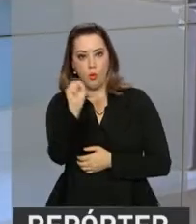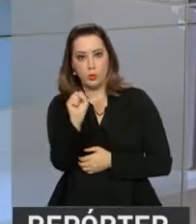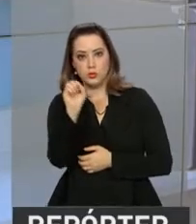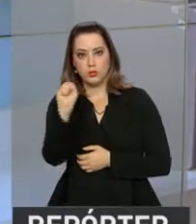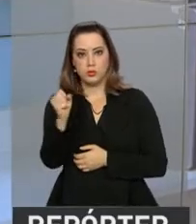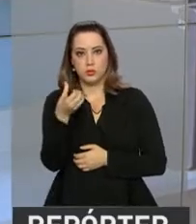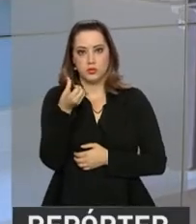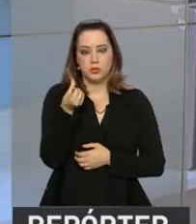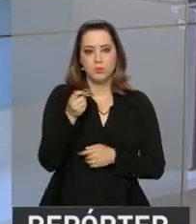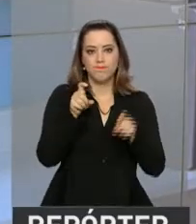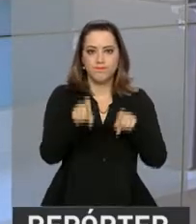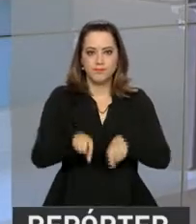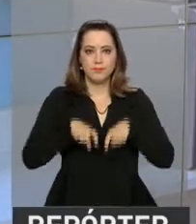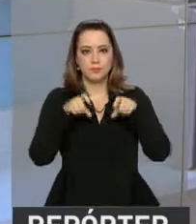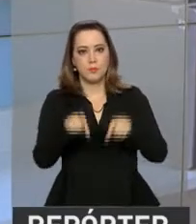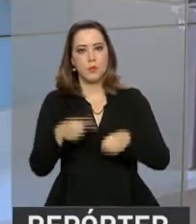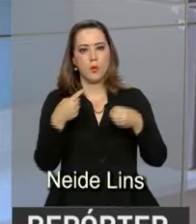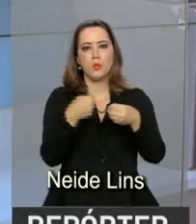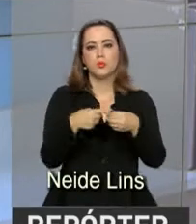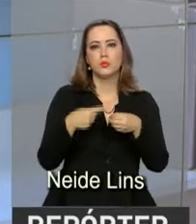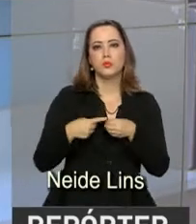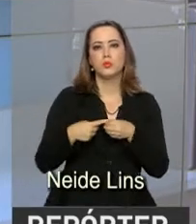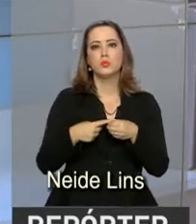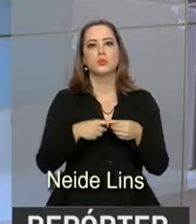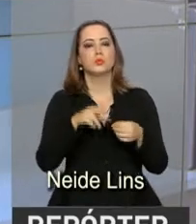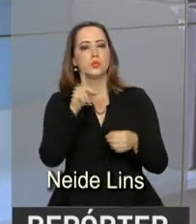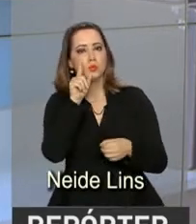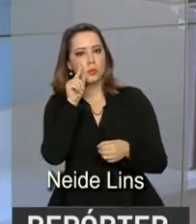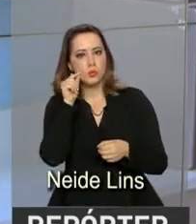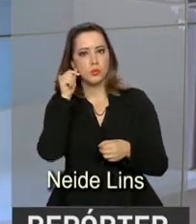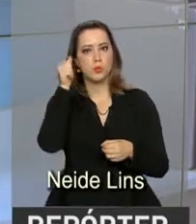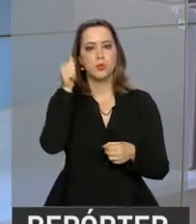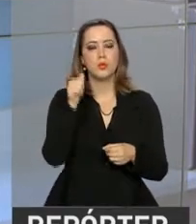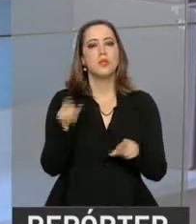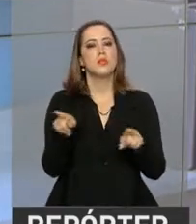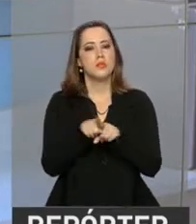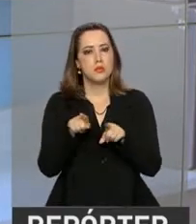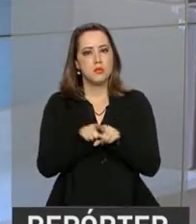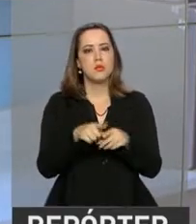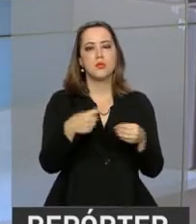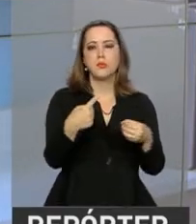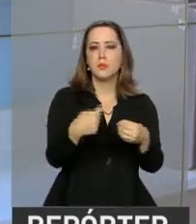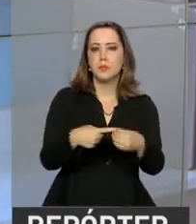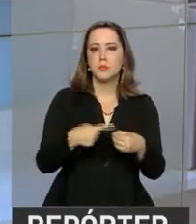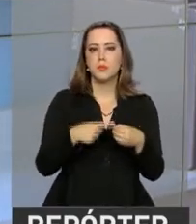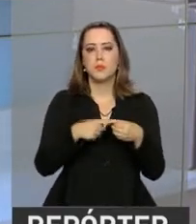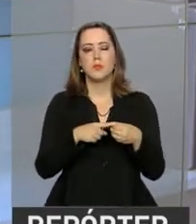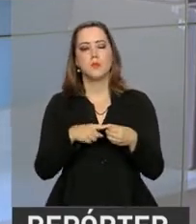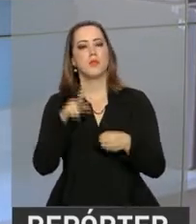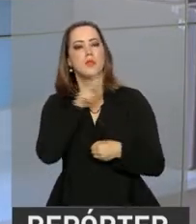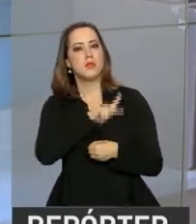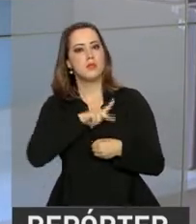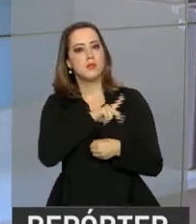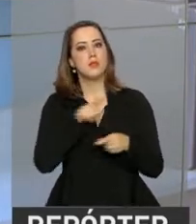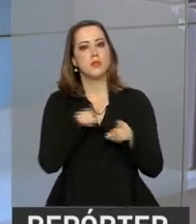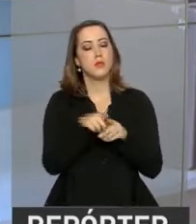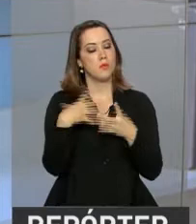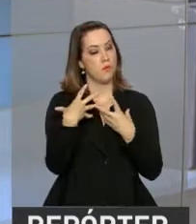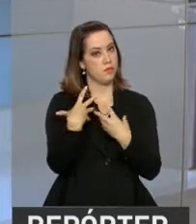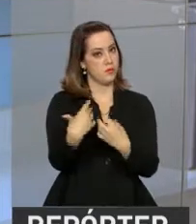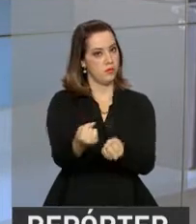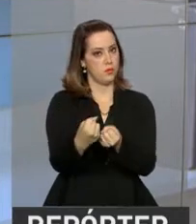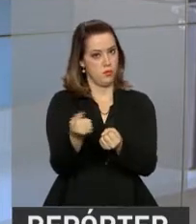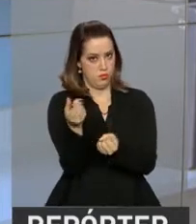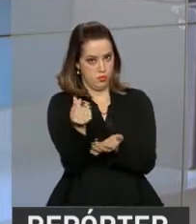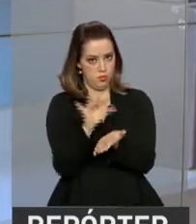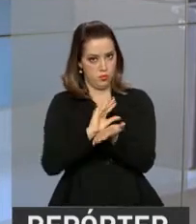886 agricultores dos municípios de major izidoro em alagoas e demerval lobão no piauí vão receber os benefícios